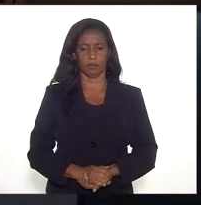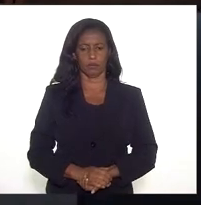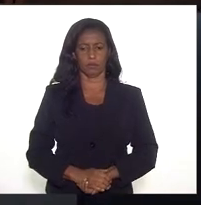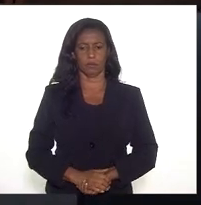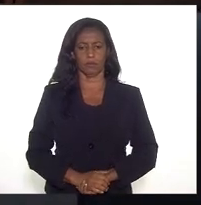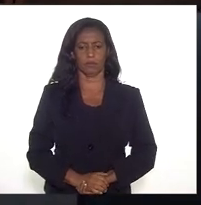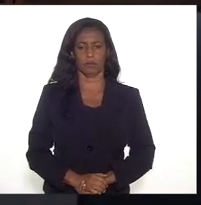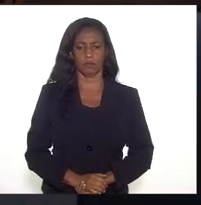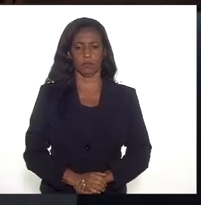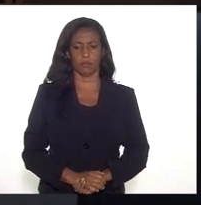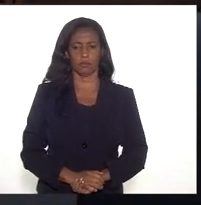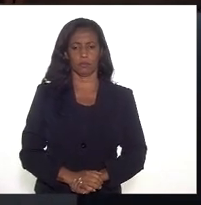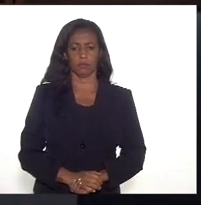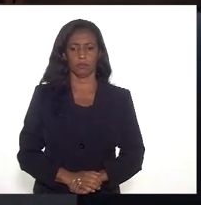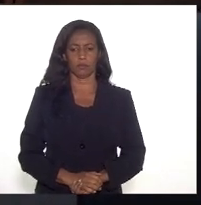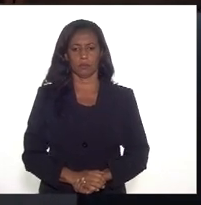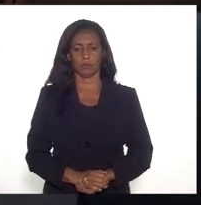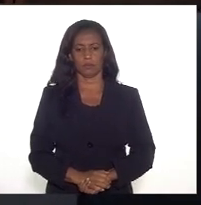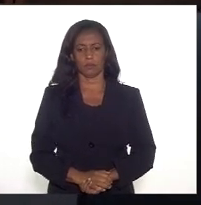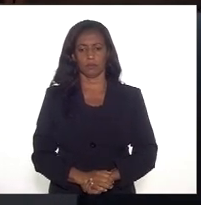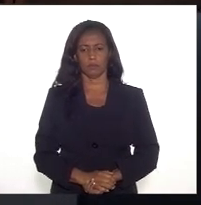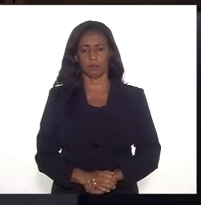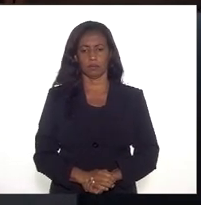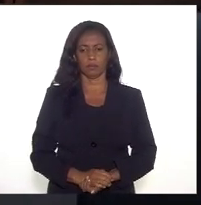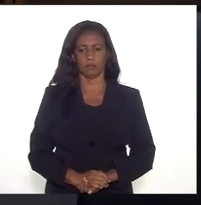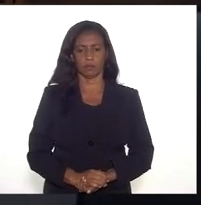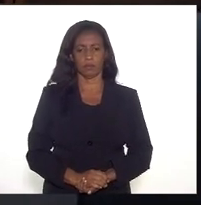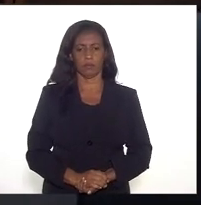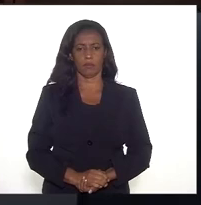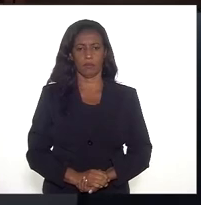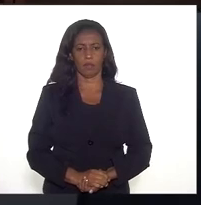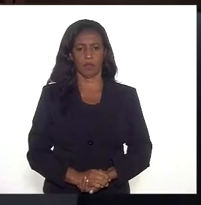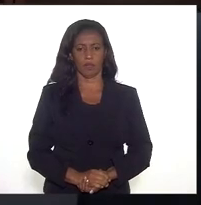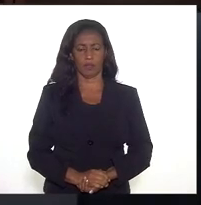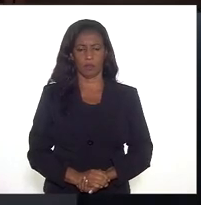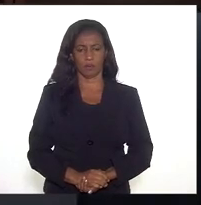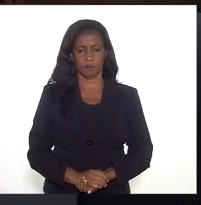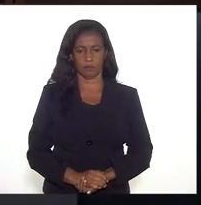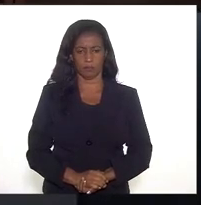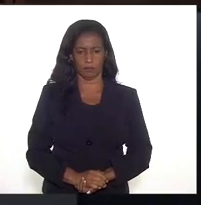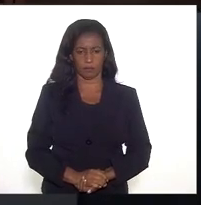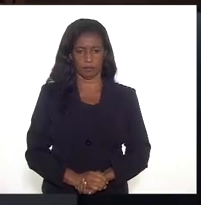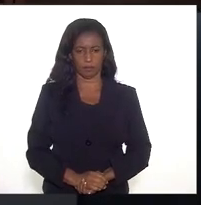Deputado Márcio. Deputado Márcio, todos presentes.